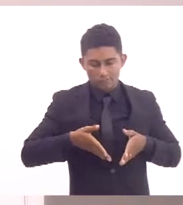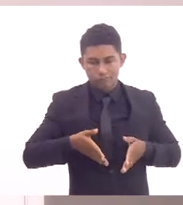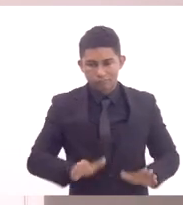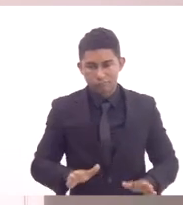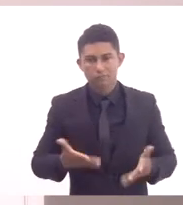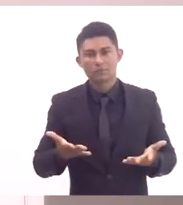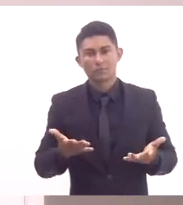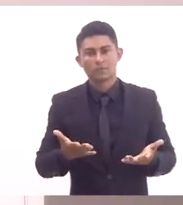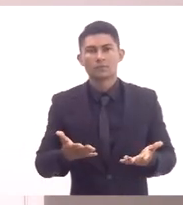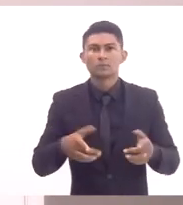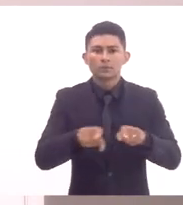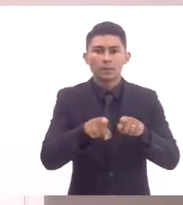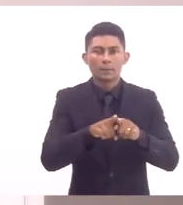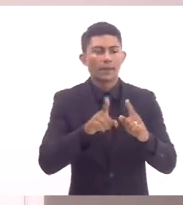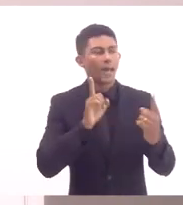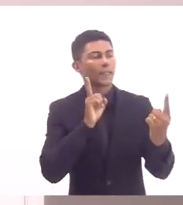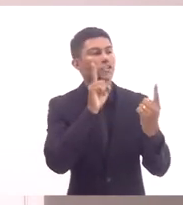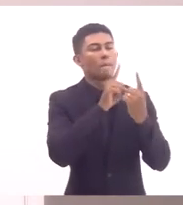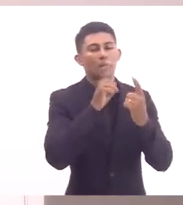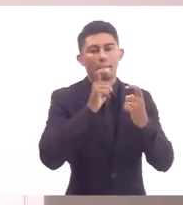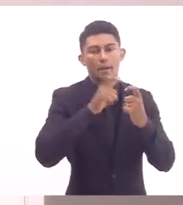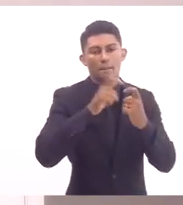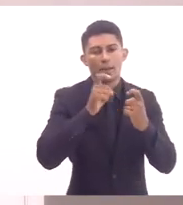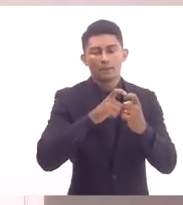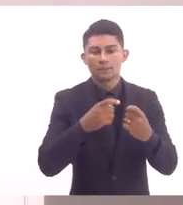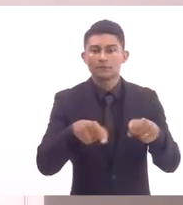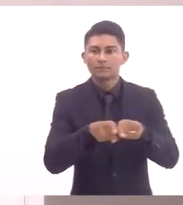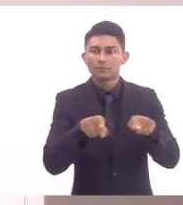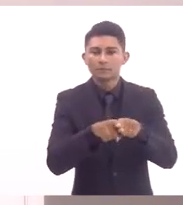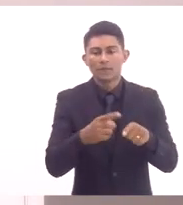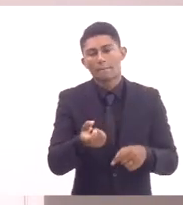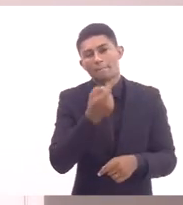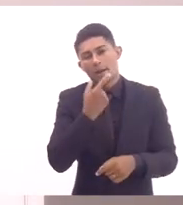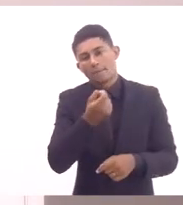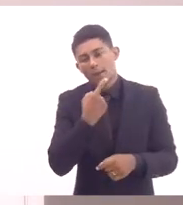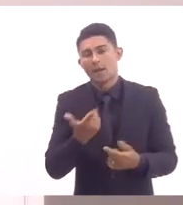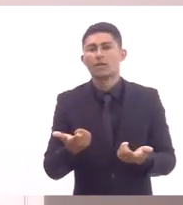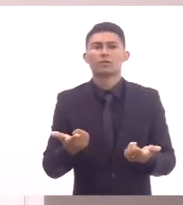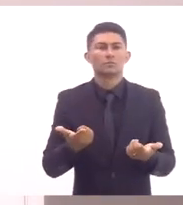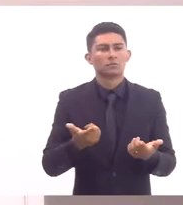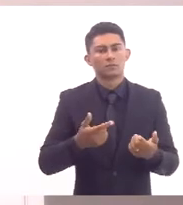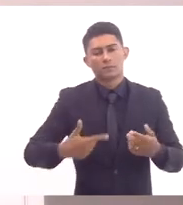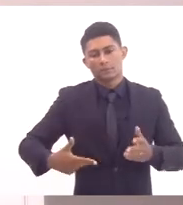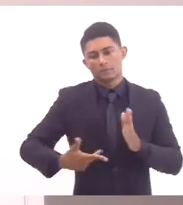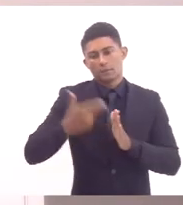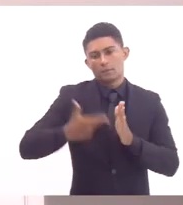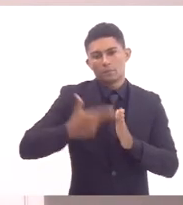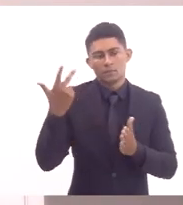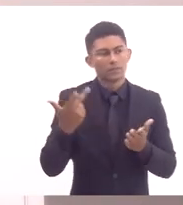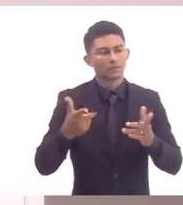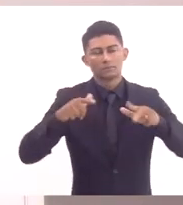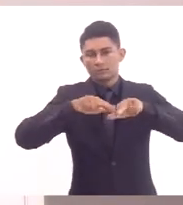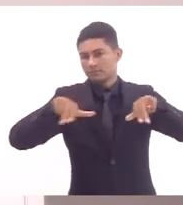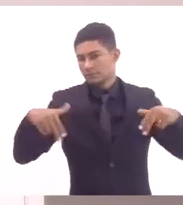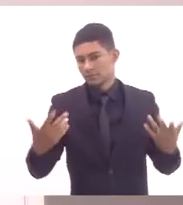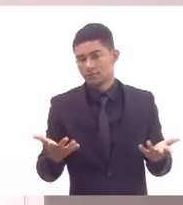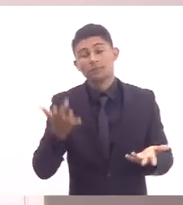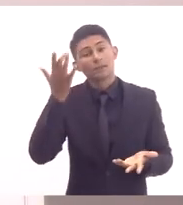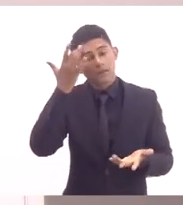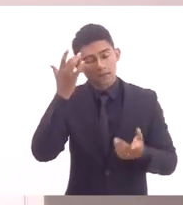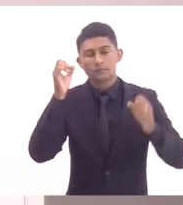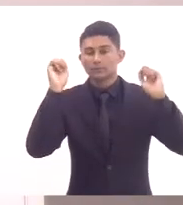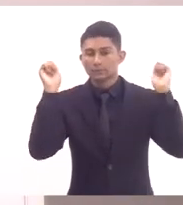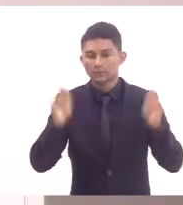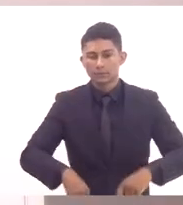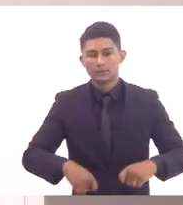atendimento pré-natal contraceptivos laqueadura etc e eu acho que a gente poderia